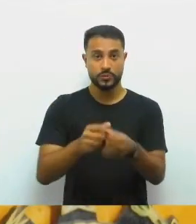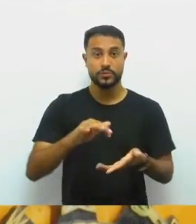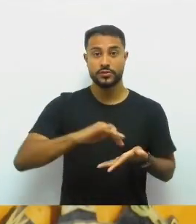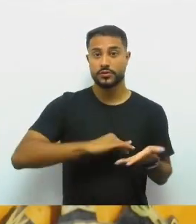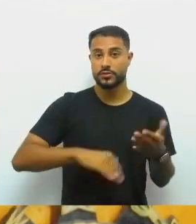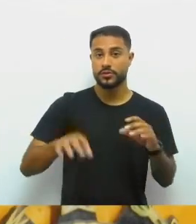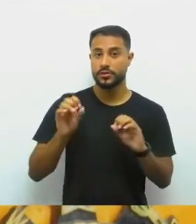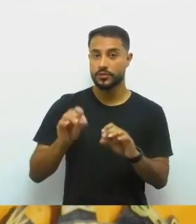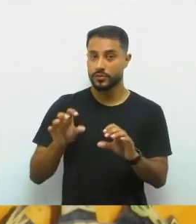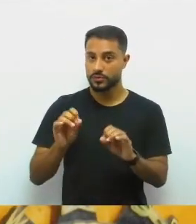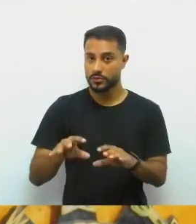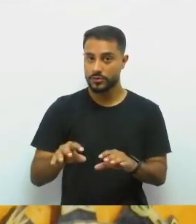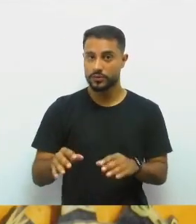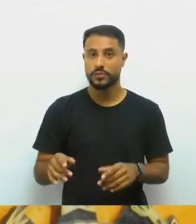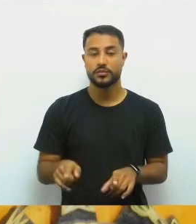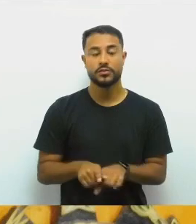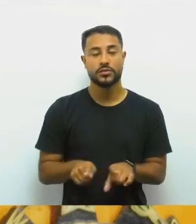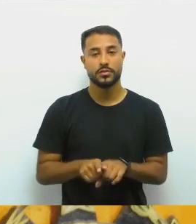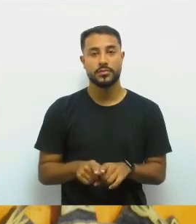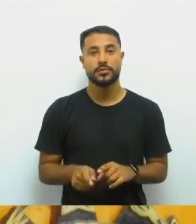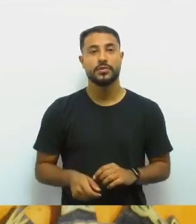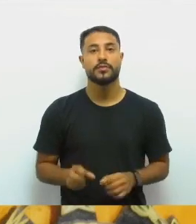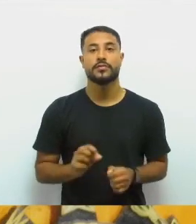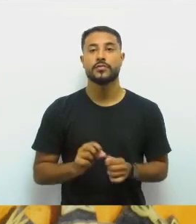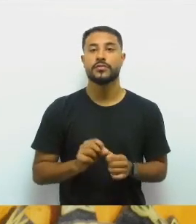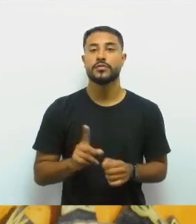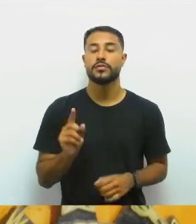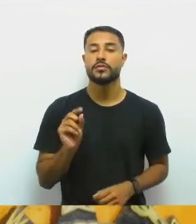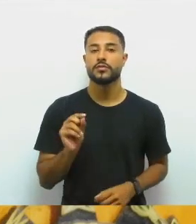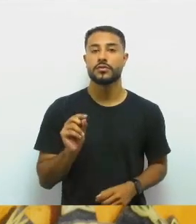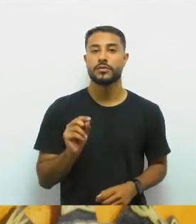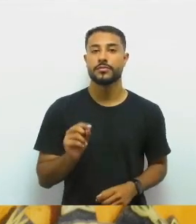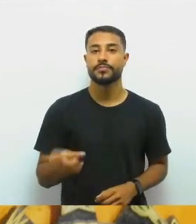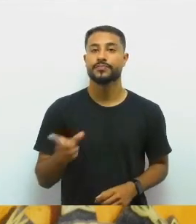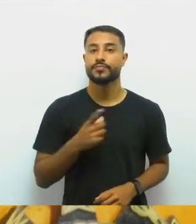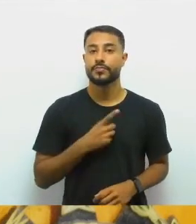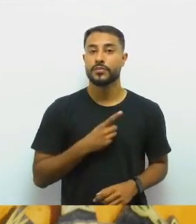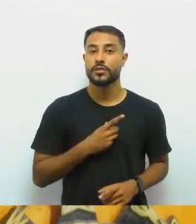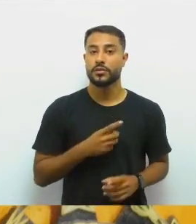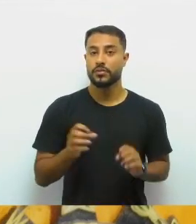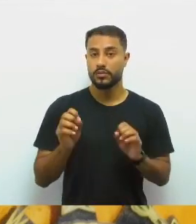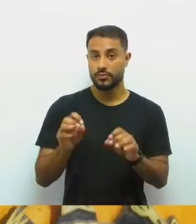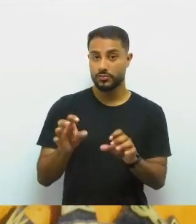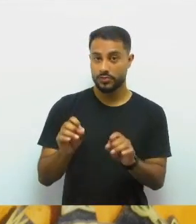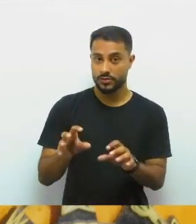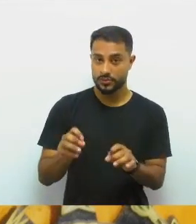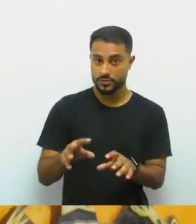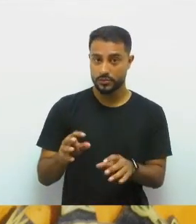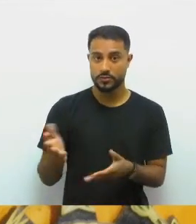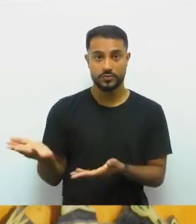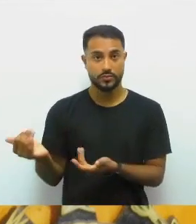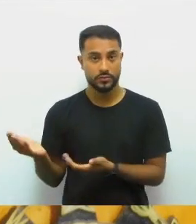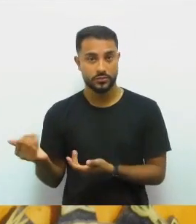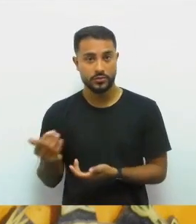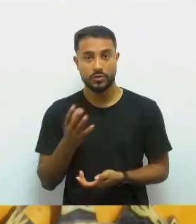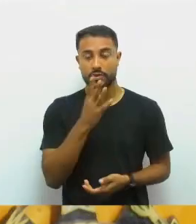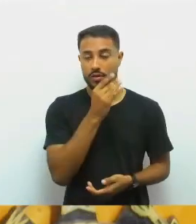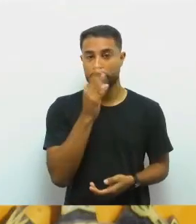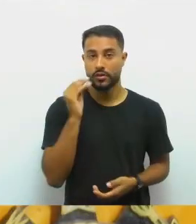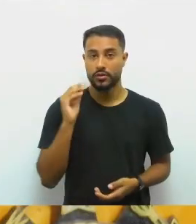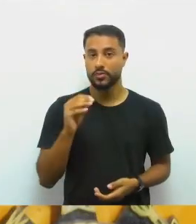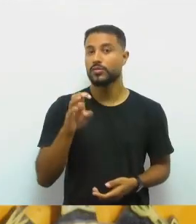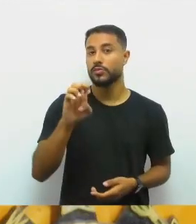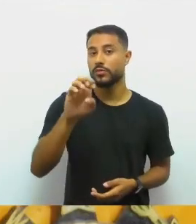Juventude e Inovação para que seja implementado a educação de jovens e adultos, que é o EJA, na Escola Municipal Câmara